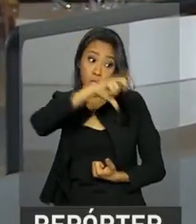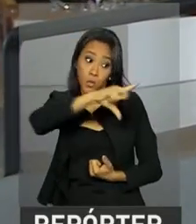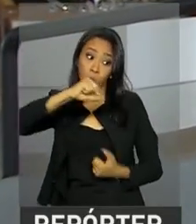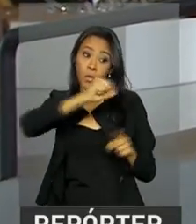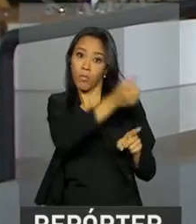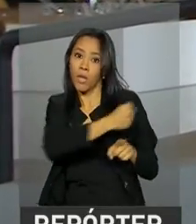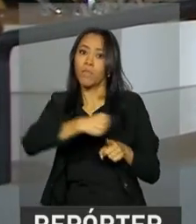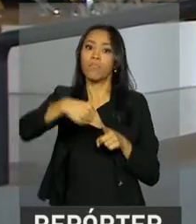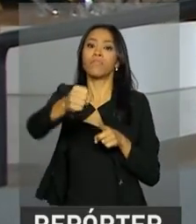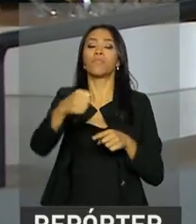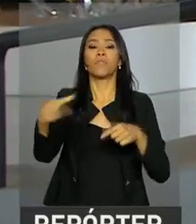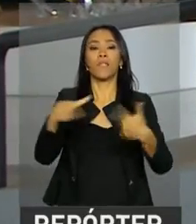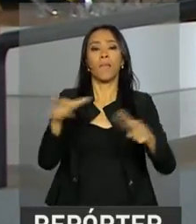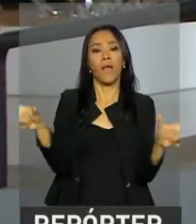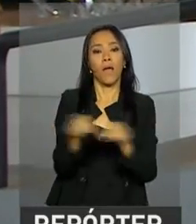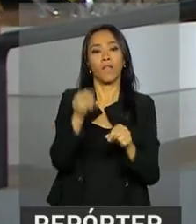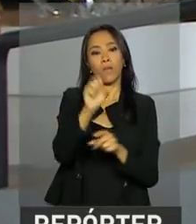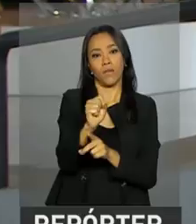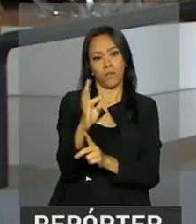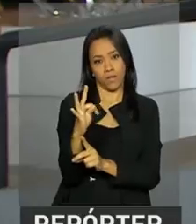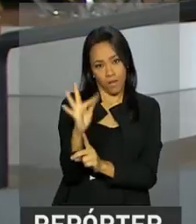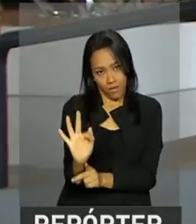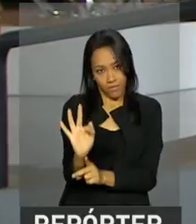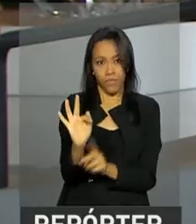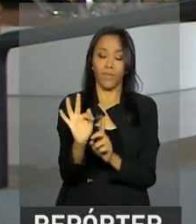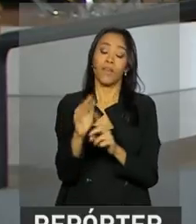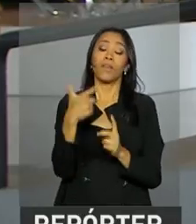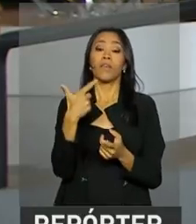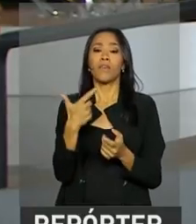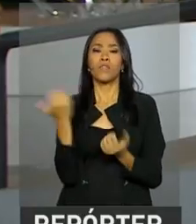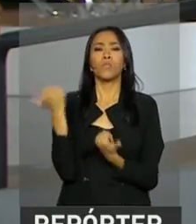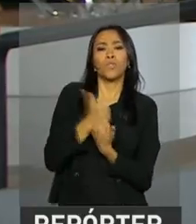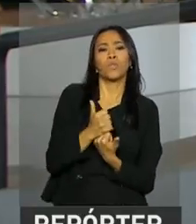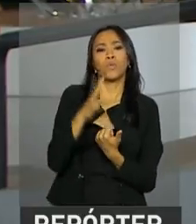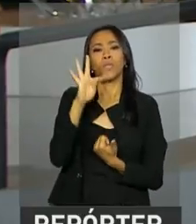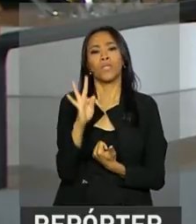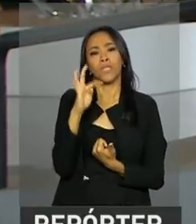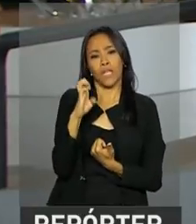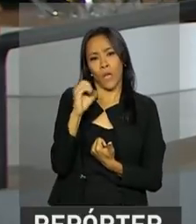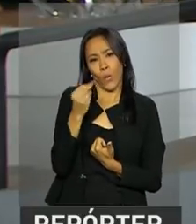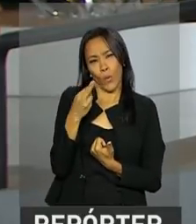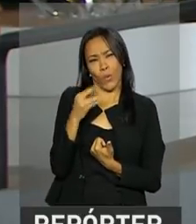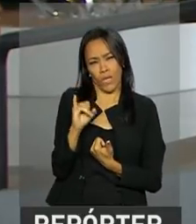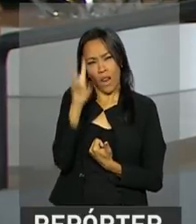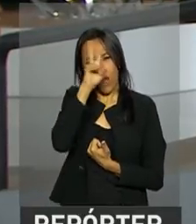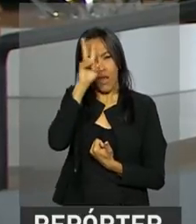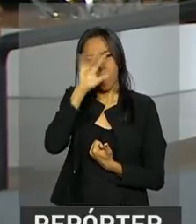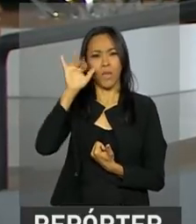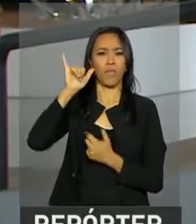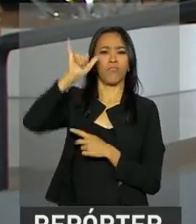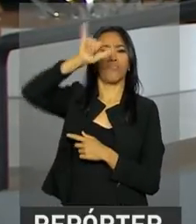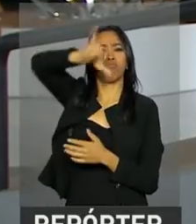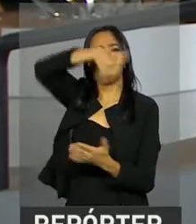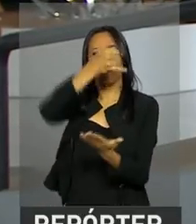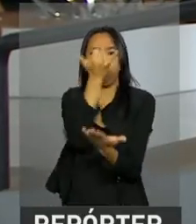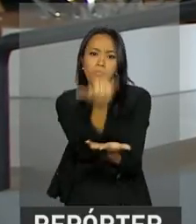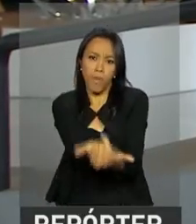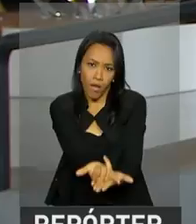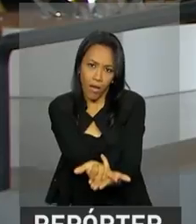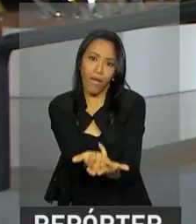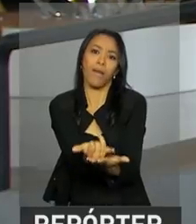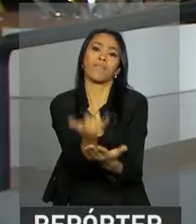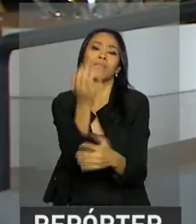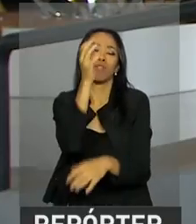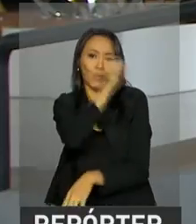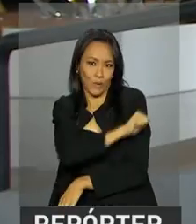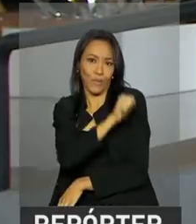tribunal federal para a vaga deixada por teori zavascki que morreu a gente lembra em janeiro deste ano em um acidente aéreo no